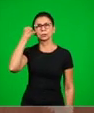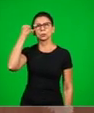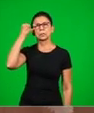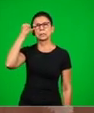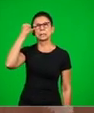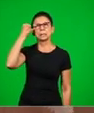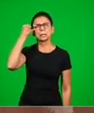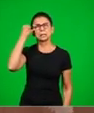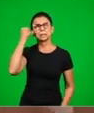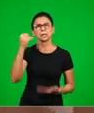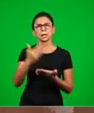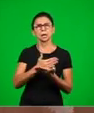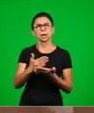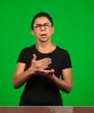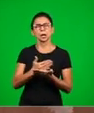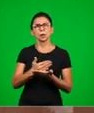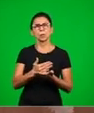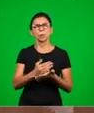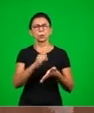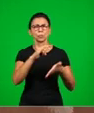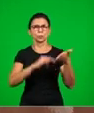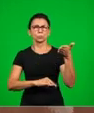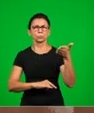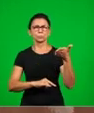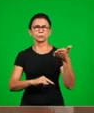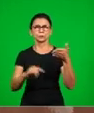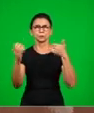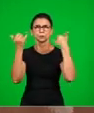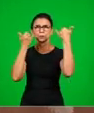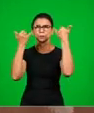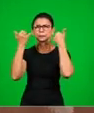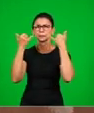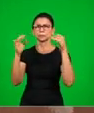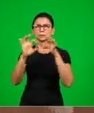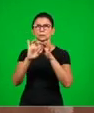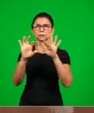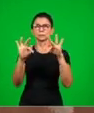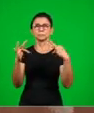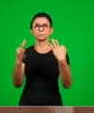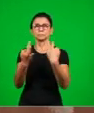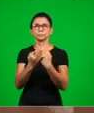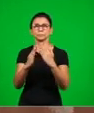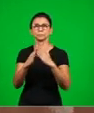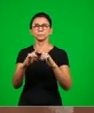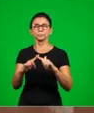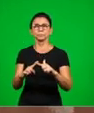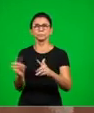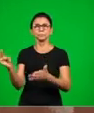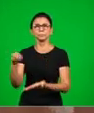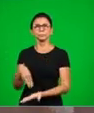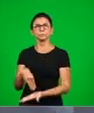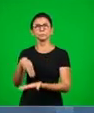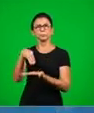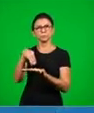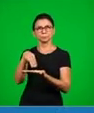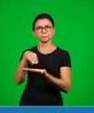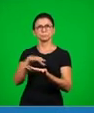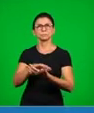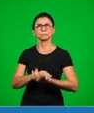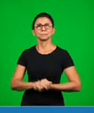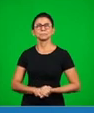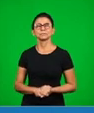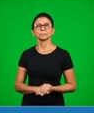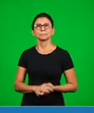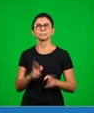saíram hoje. Vamos aqui. Unidos em Família, da Igreja Maranata reúne pais e filhos. Está